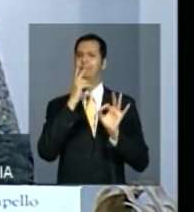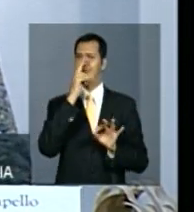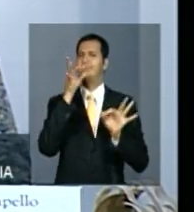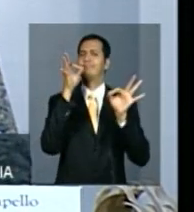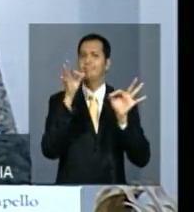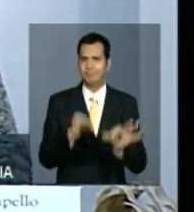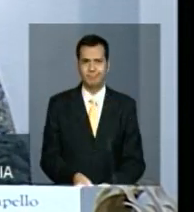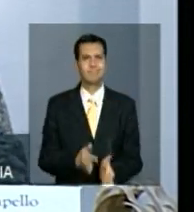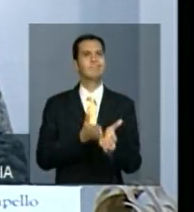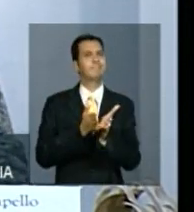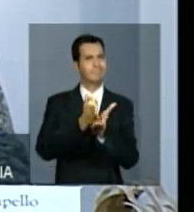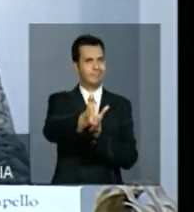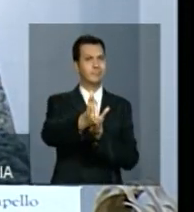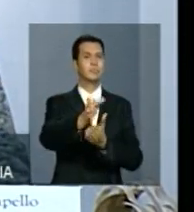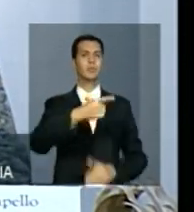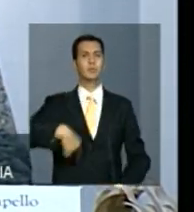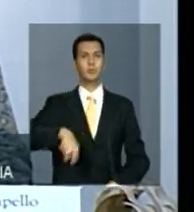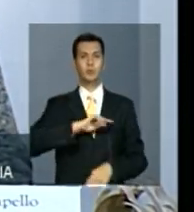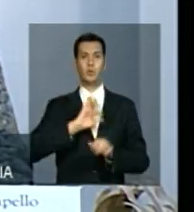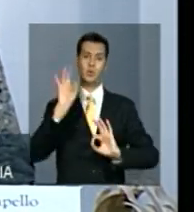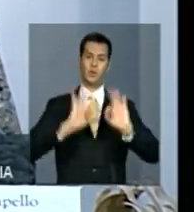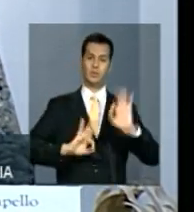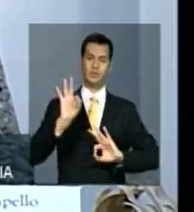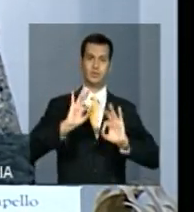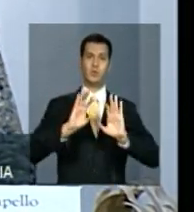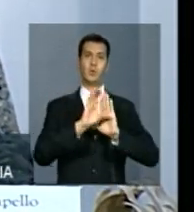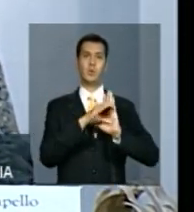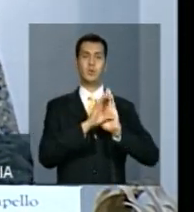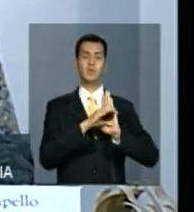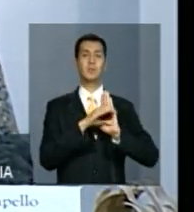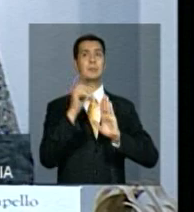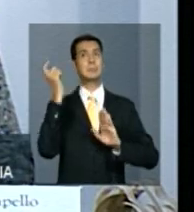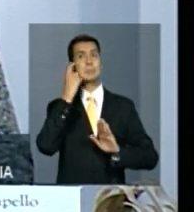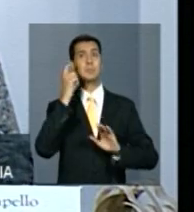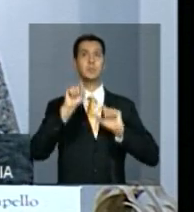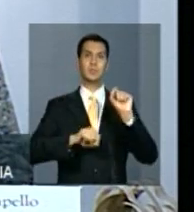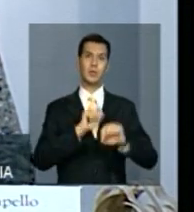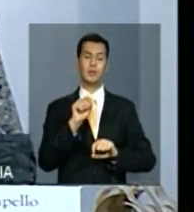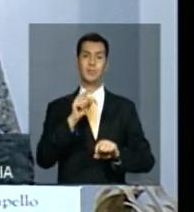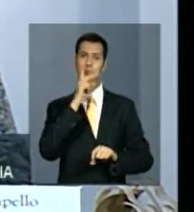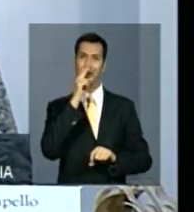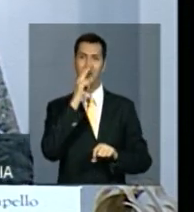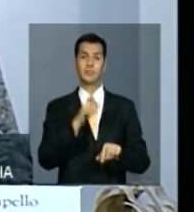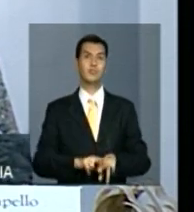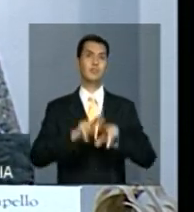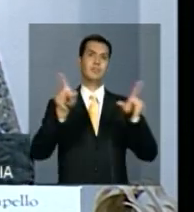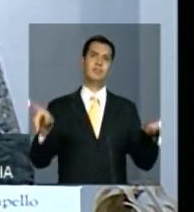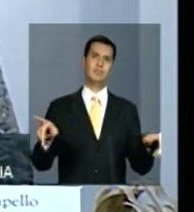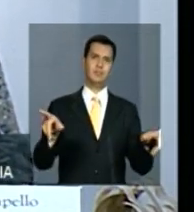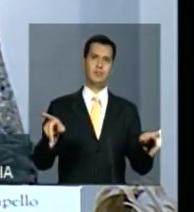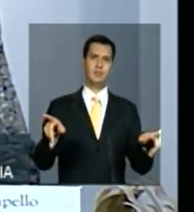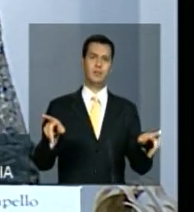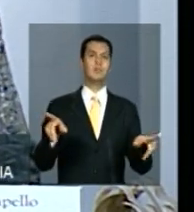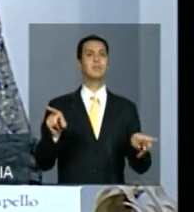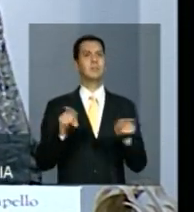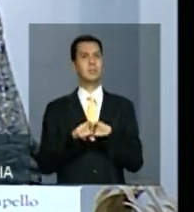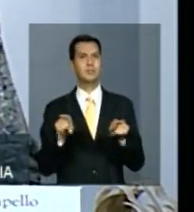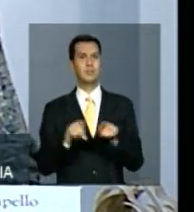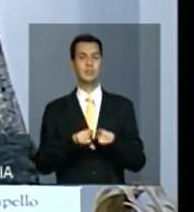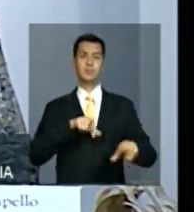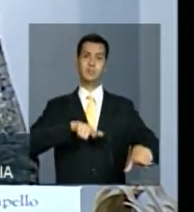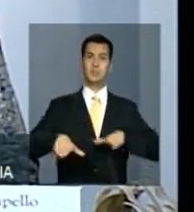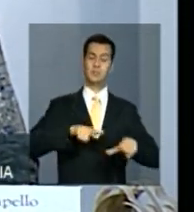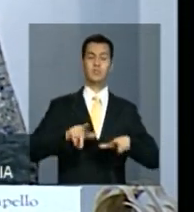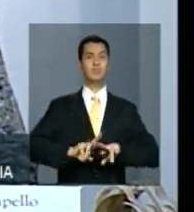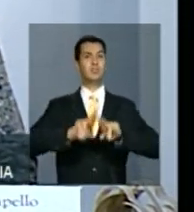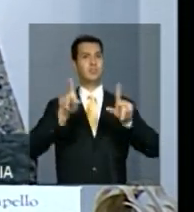que permitem que a gente de fato possa ter um olhar diferenciado e possa ter uma dedicação e um trabalho